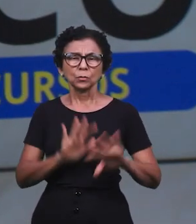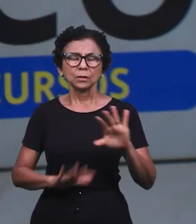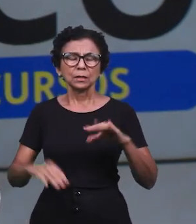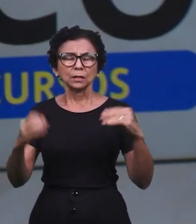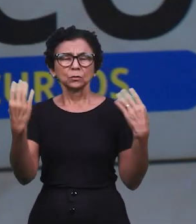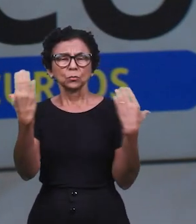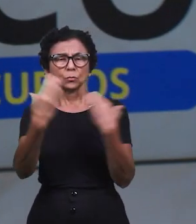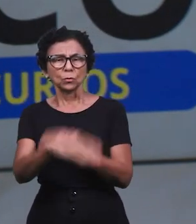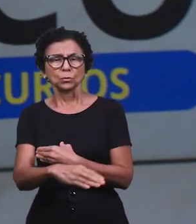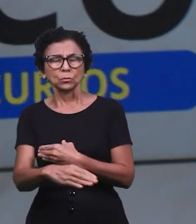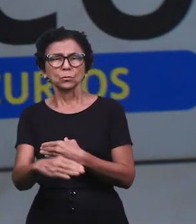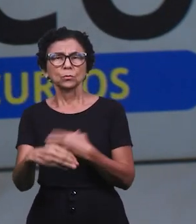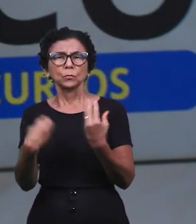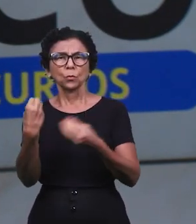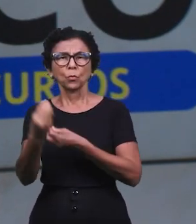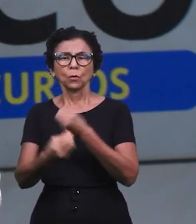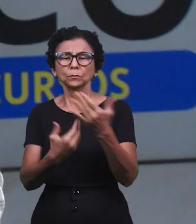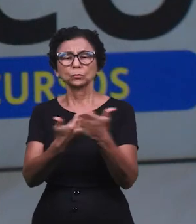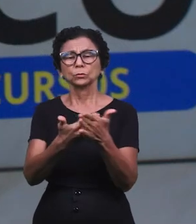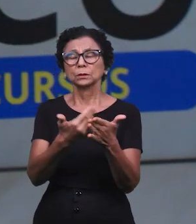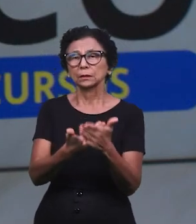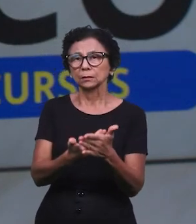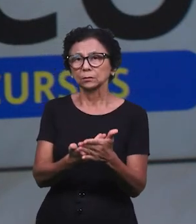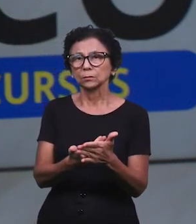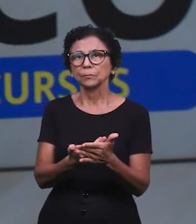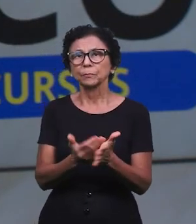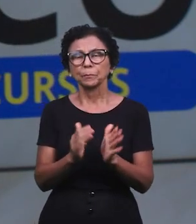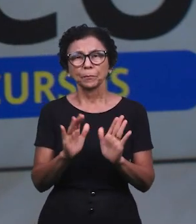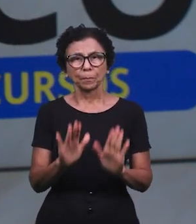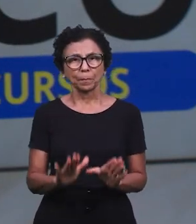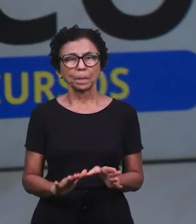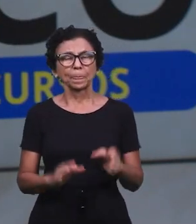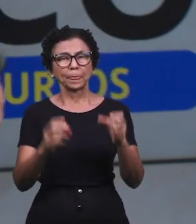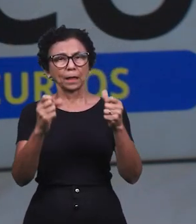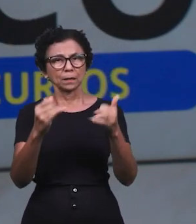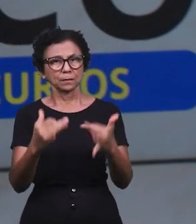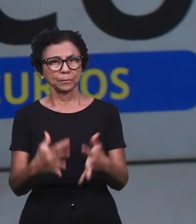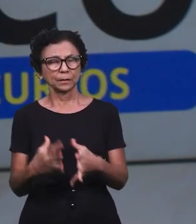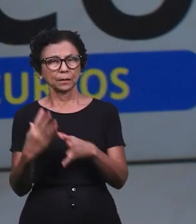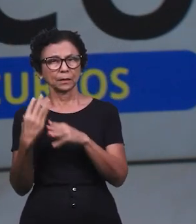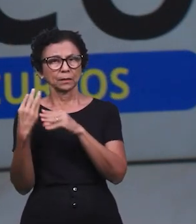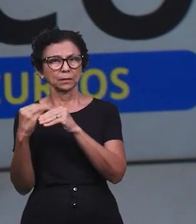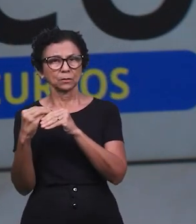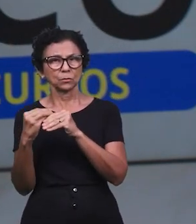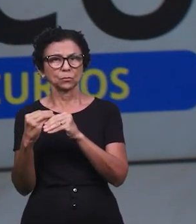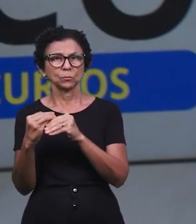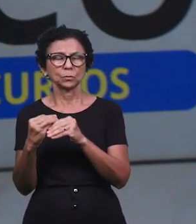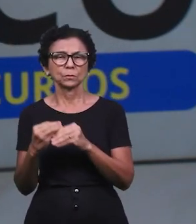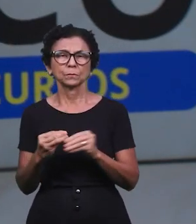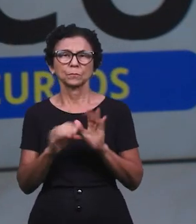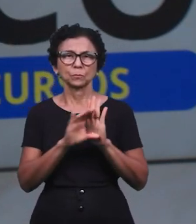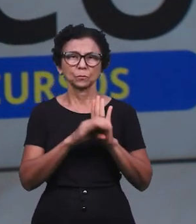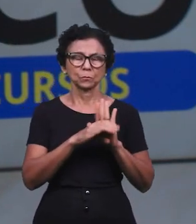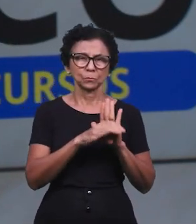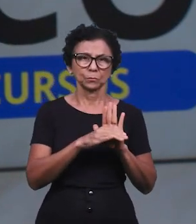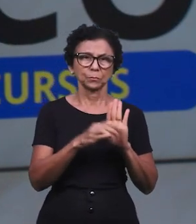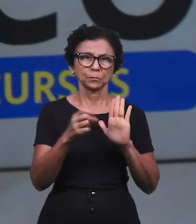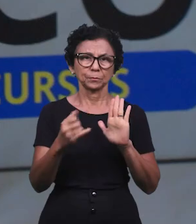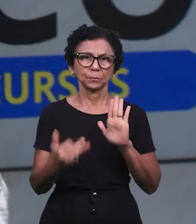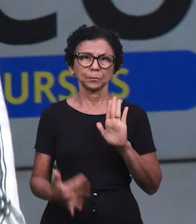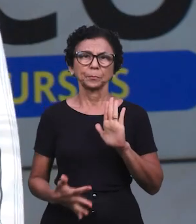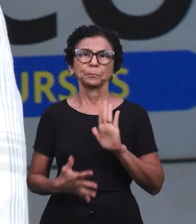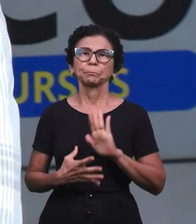também, quando você está estudando, tá certo? Mas eu quero dizer assim, a gente, de maneira bem resumida, vai apresentar esses conceitos para vocês,